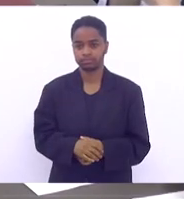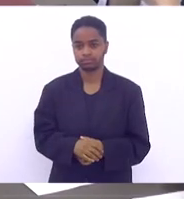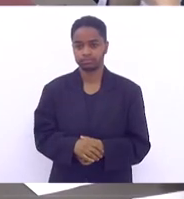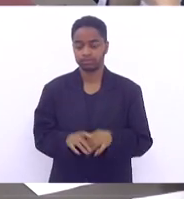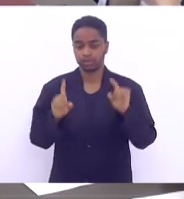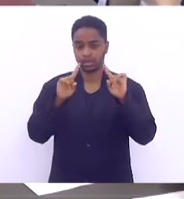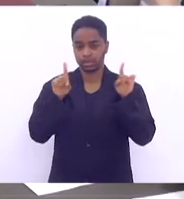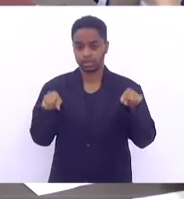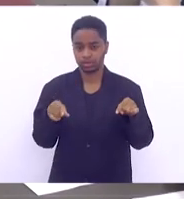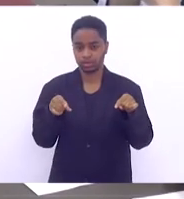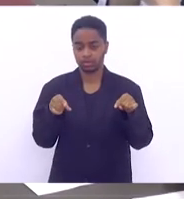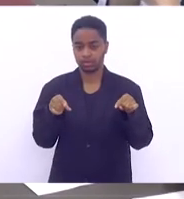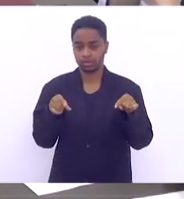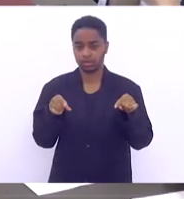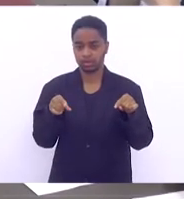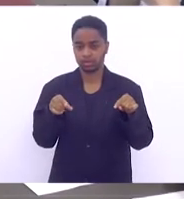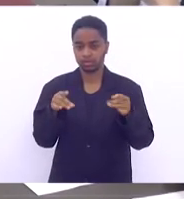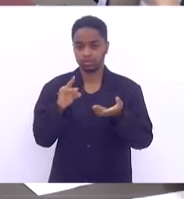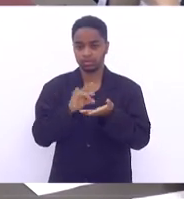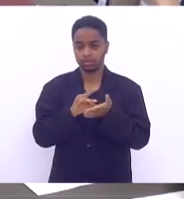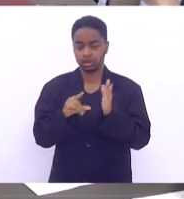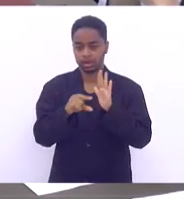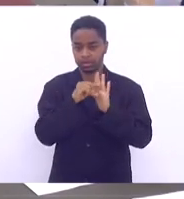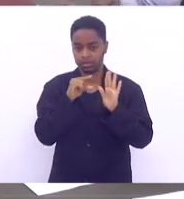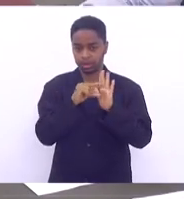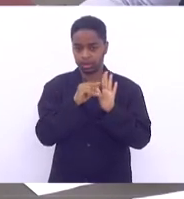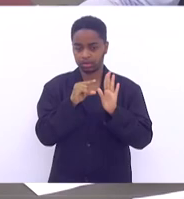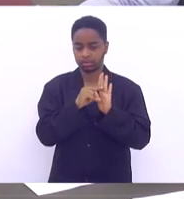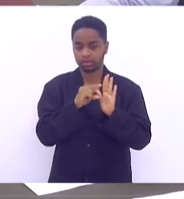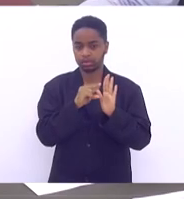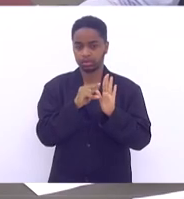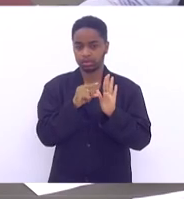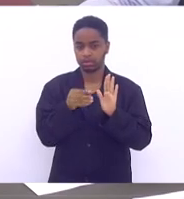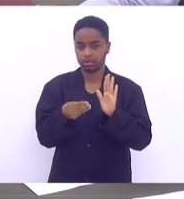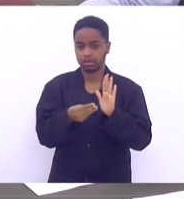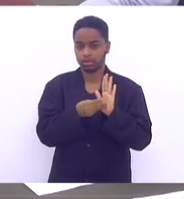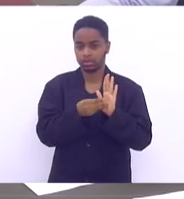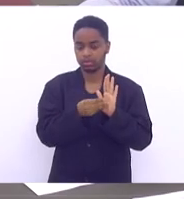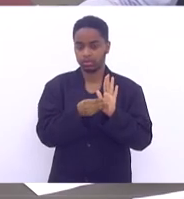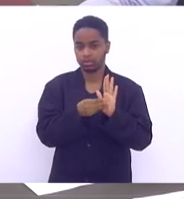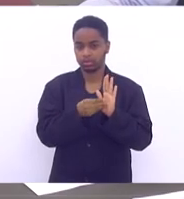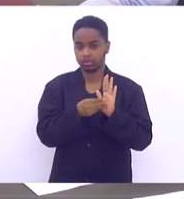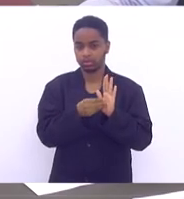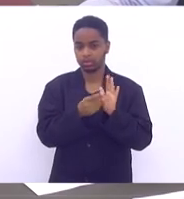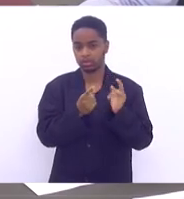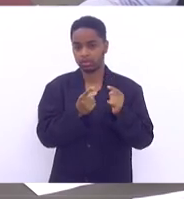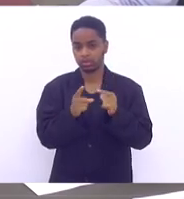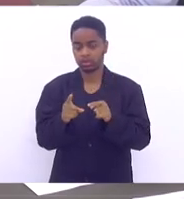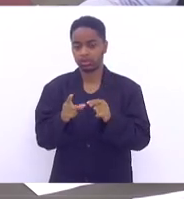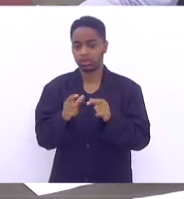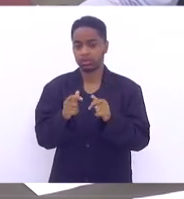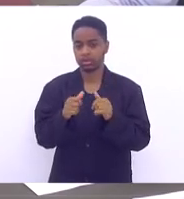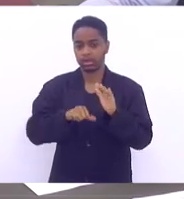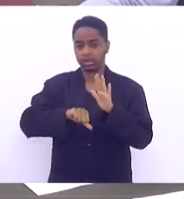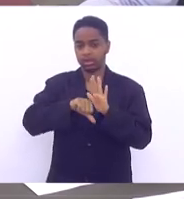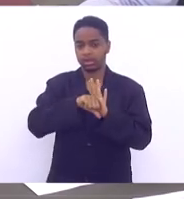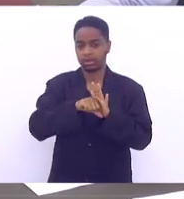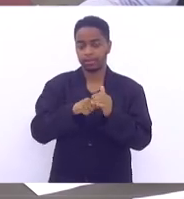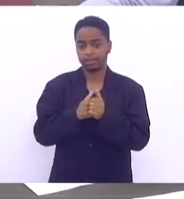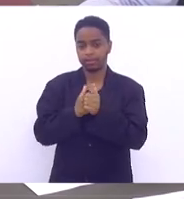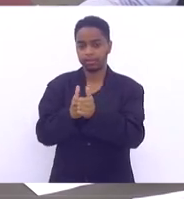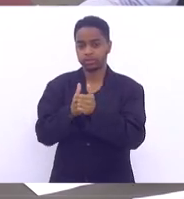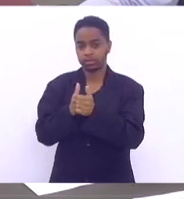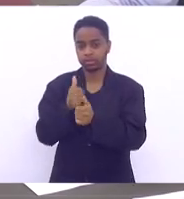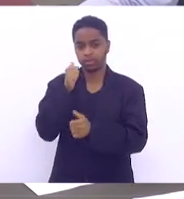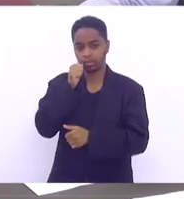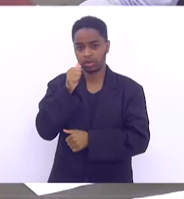verdade, a emenda é, para inserir o combate ao crime de perseguição à mulher. Aí colocou entre parênteses